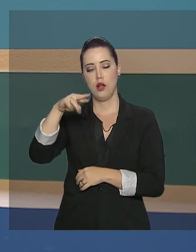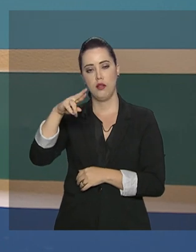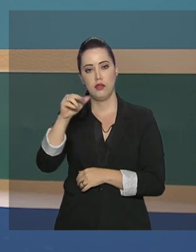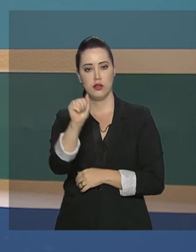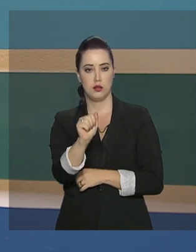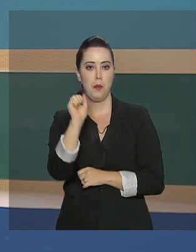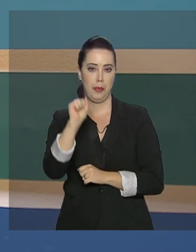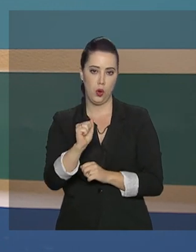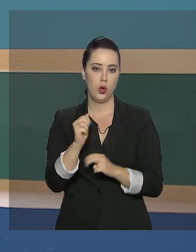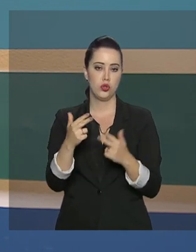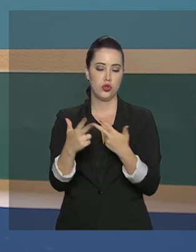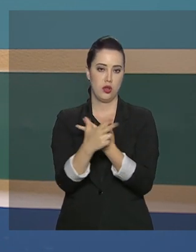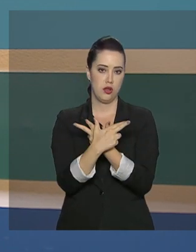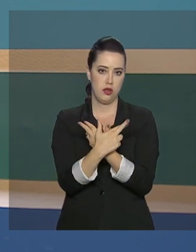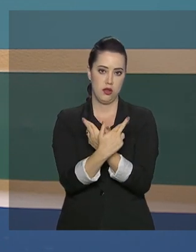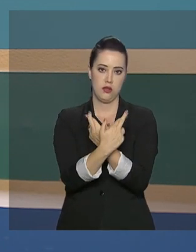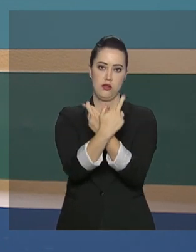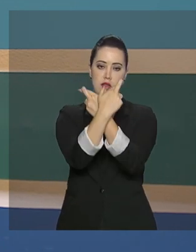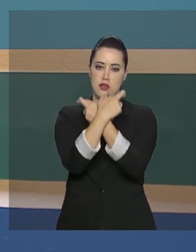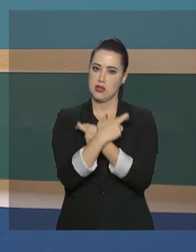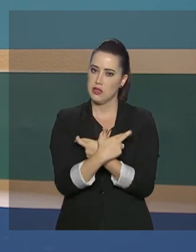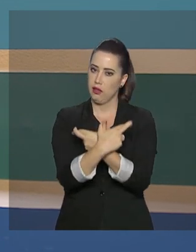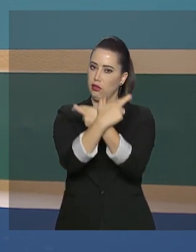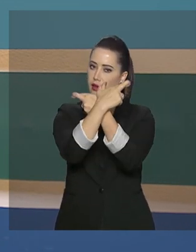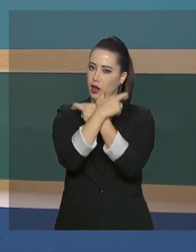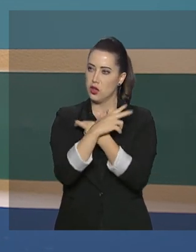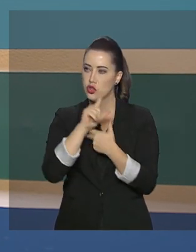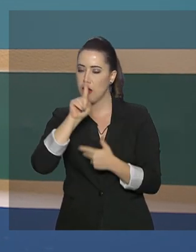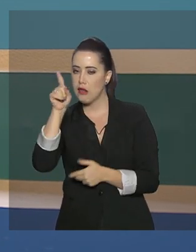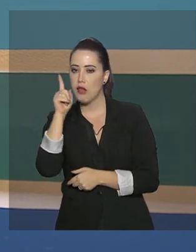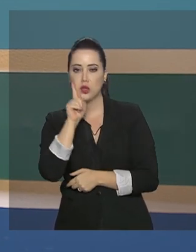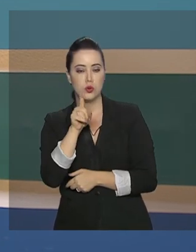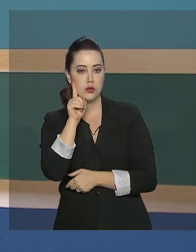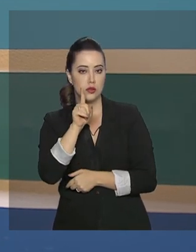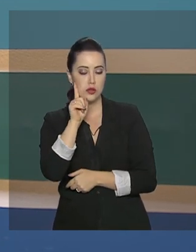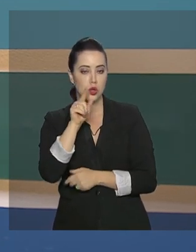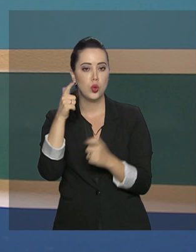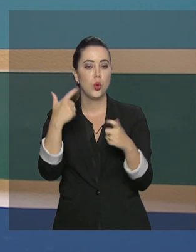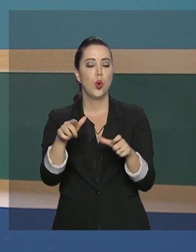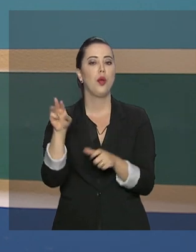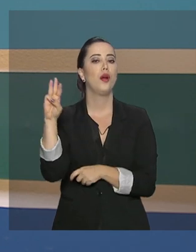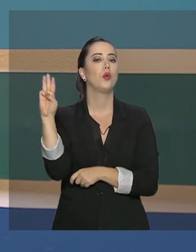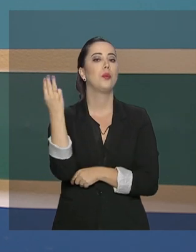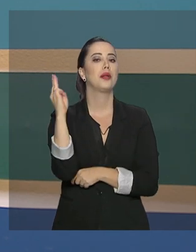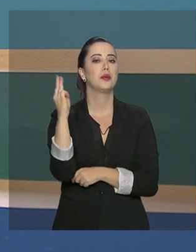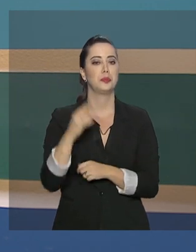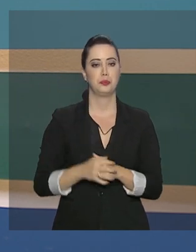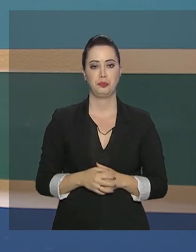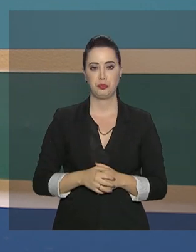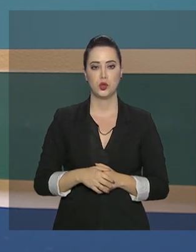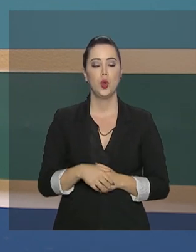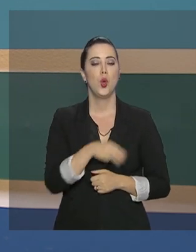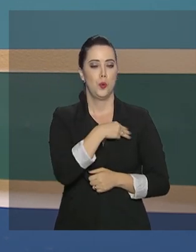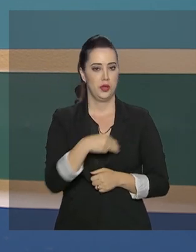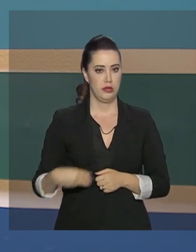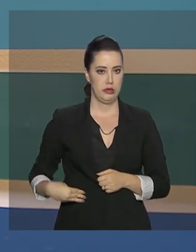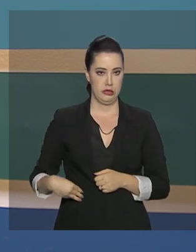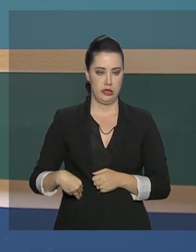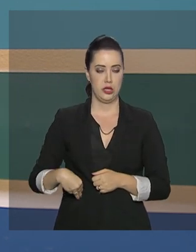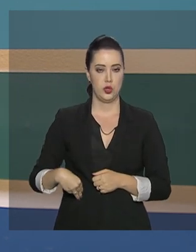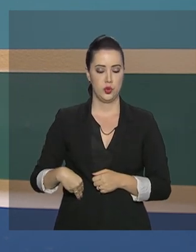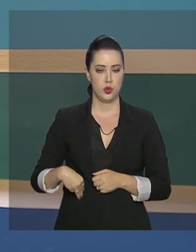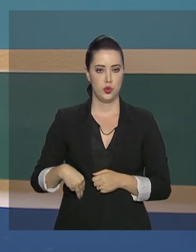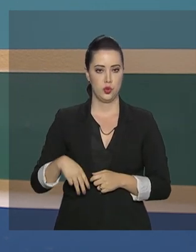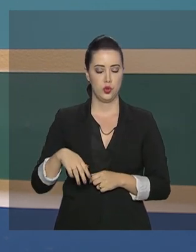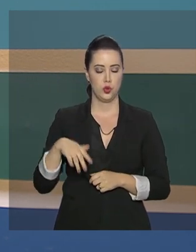satélites e foguetes com tecnologia dos estados unidos a partir da base que fica no estado do maranhão o ministro marcos pontes